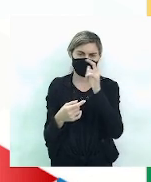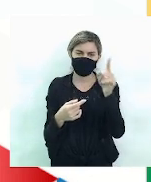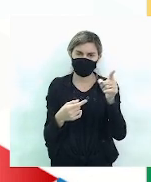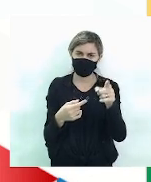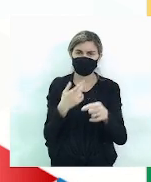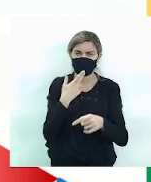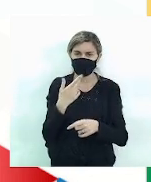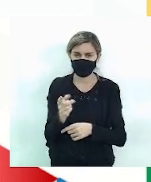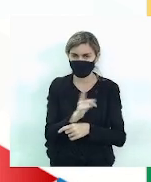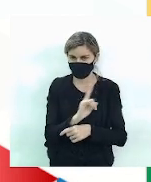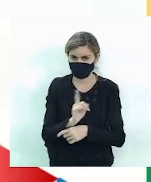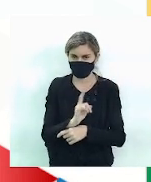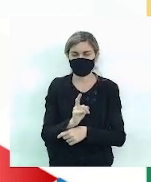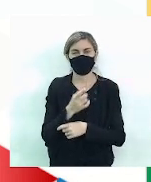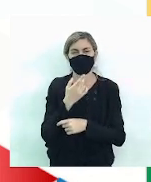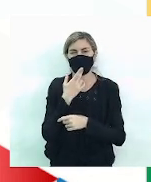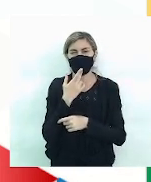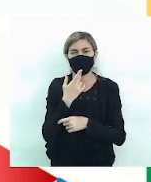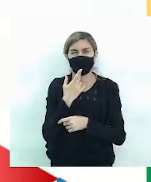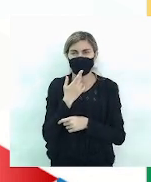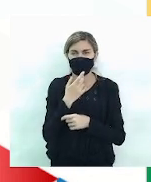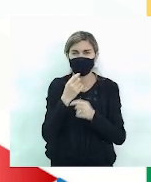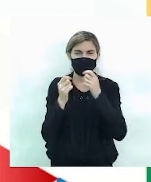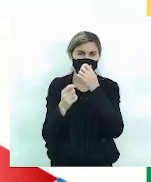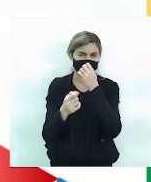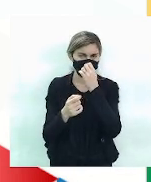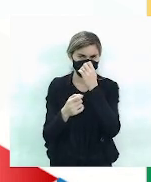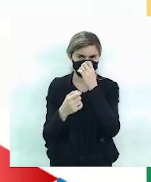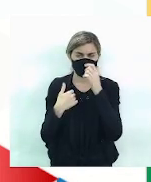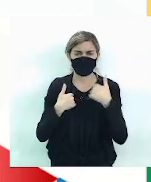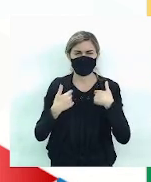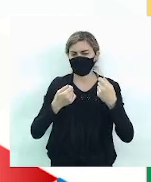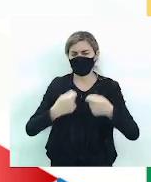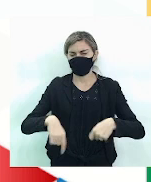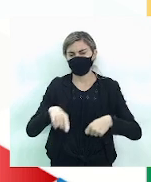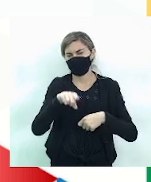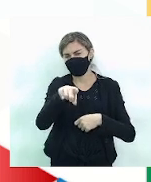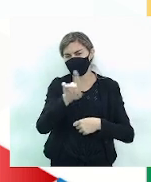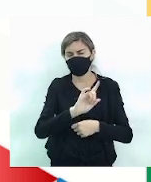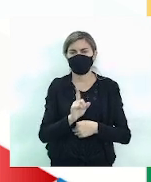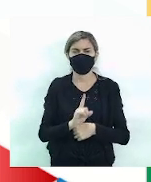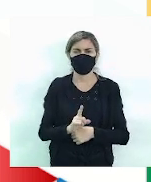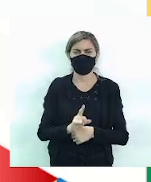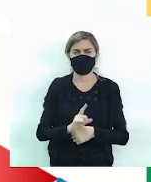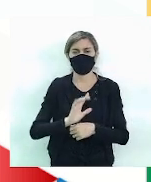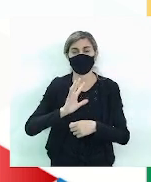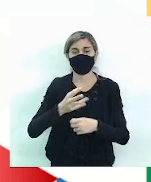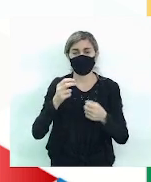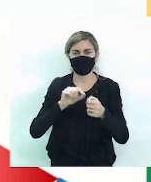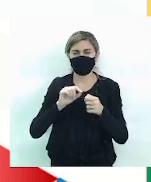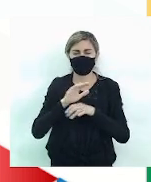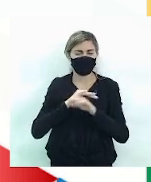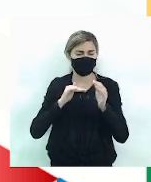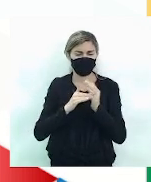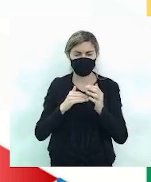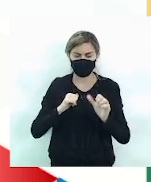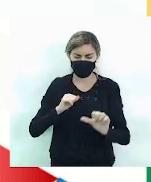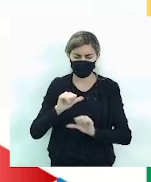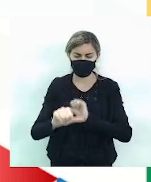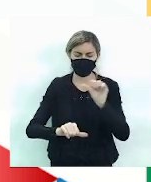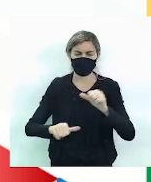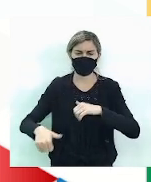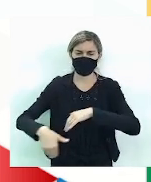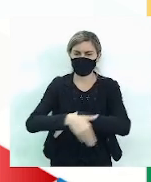que impediu a entrada dele lá para cantar ou não. Eu não preciso de você, veja o que ele diz. Já fiz de tudo para mudar meu